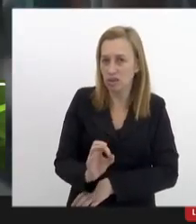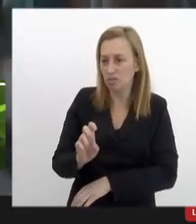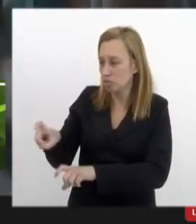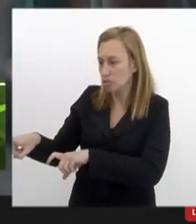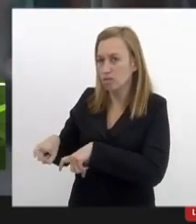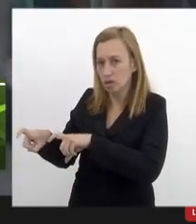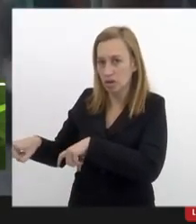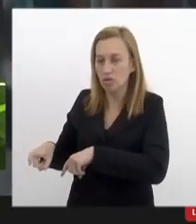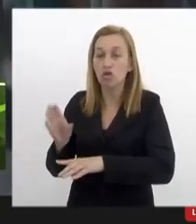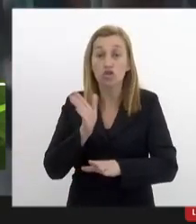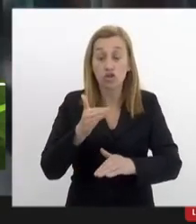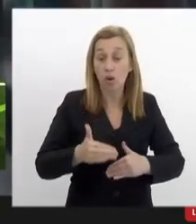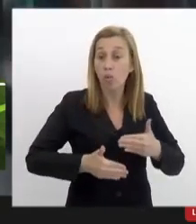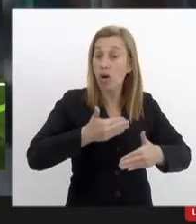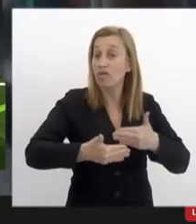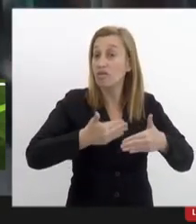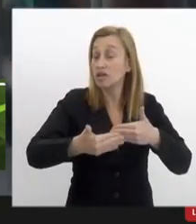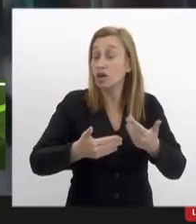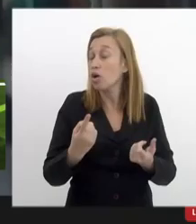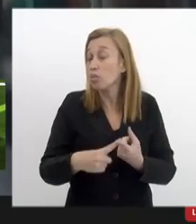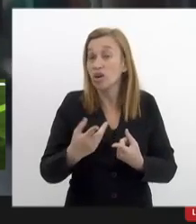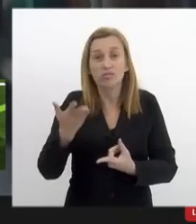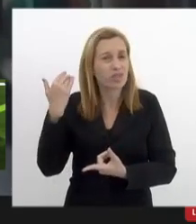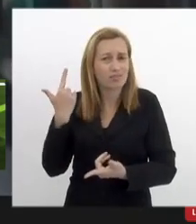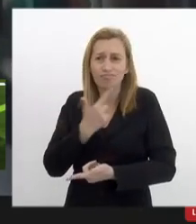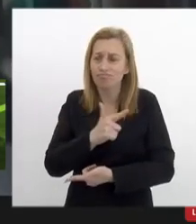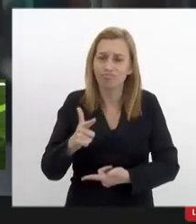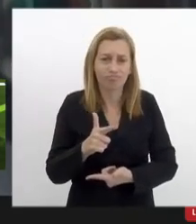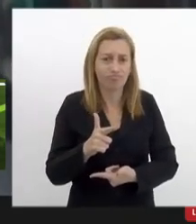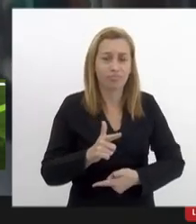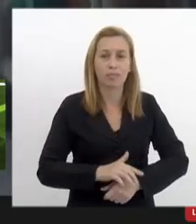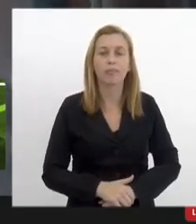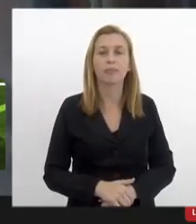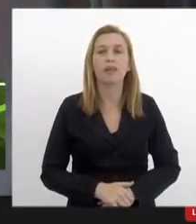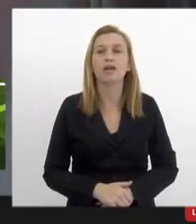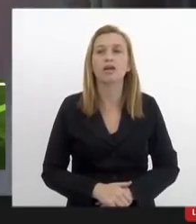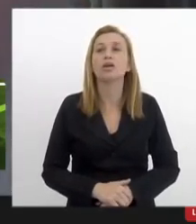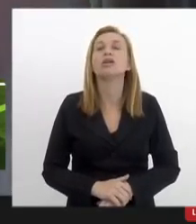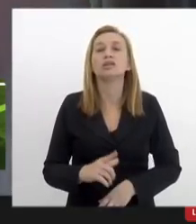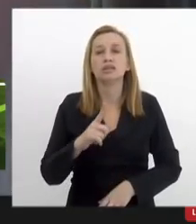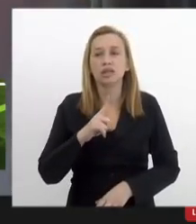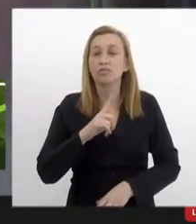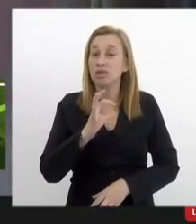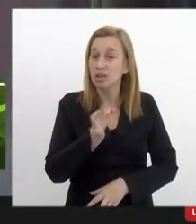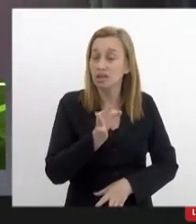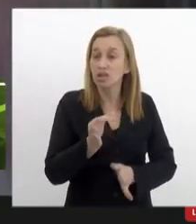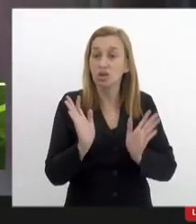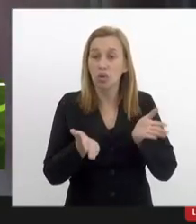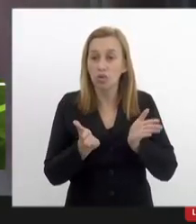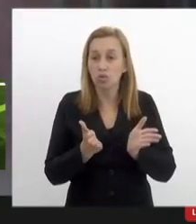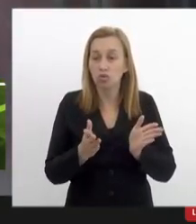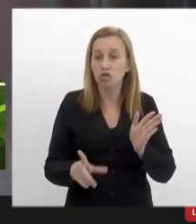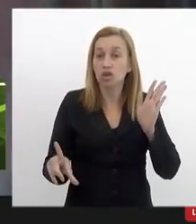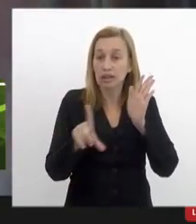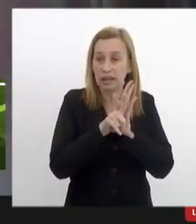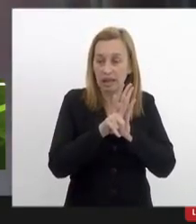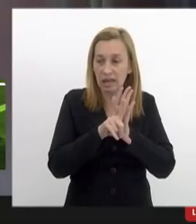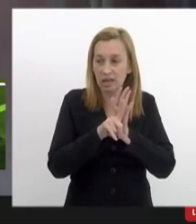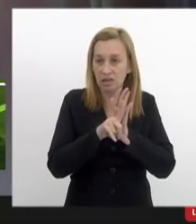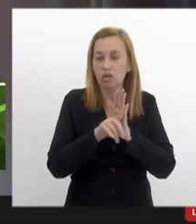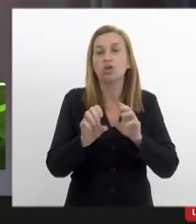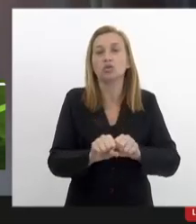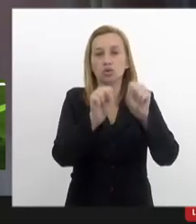já foi um avanço, porque antes não existia isso de forma alguma. Então, nós temos garantido hoje, através de lei, do